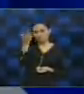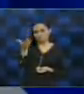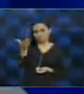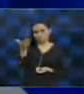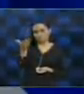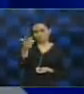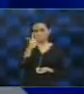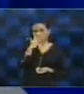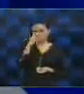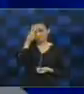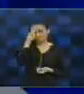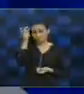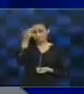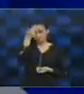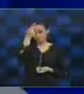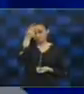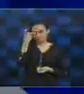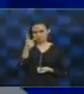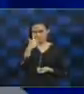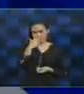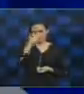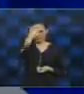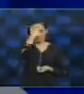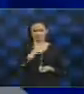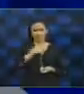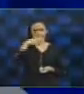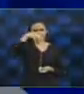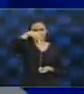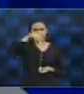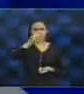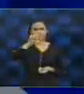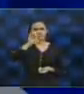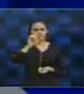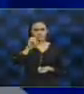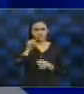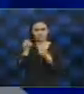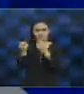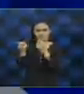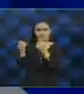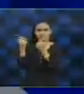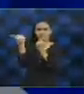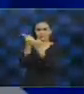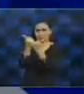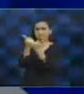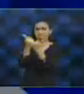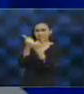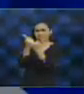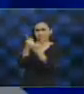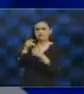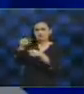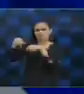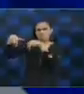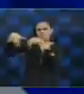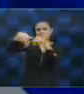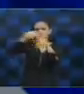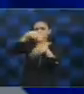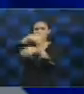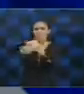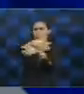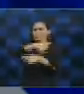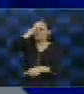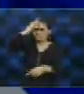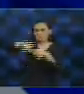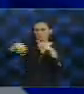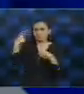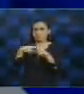tonto. Ele me confundiu com o governador Melo, que é aliado dele. Este sim não pode sair nas ruas, porque faz um governo reprovável no plano